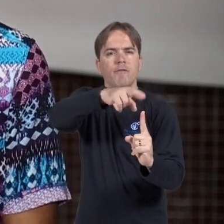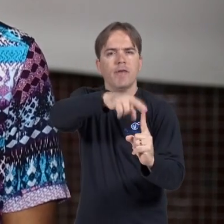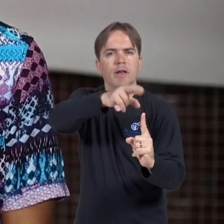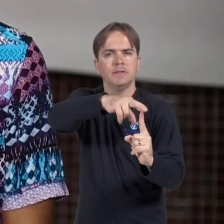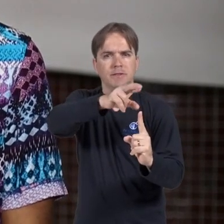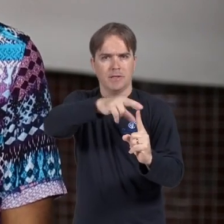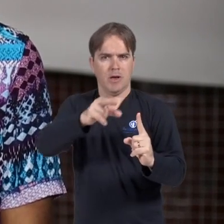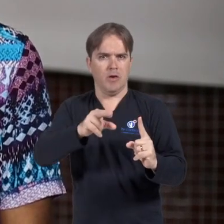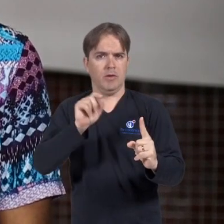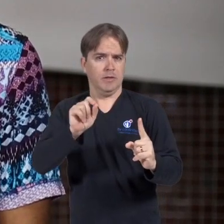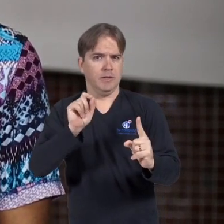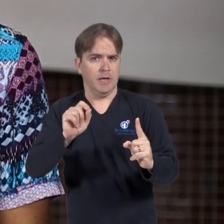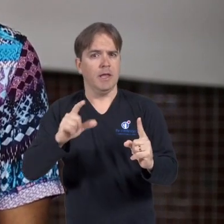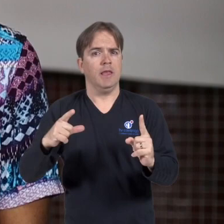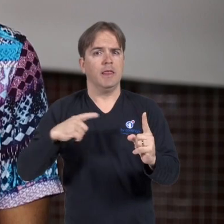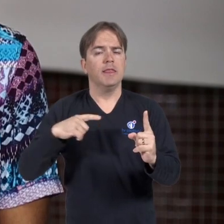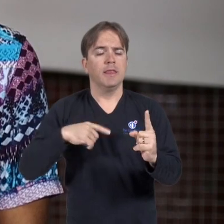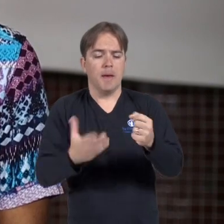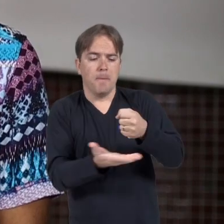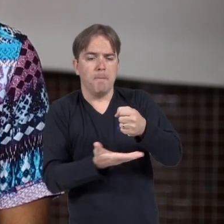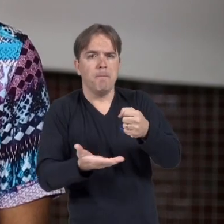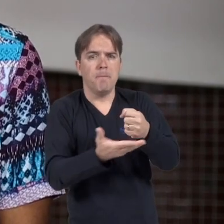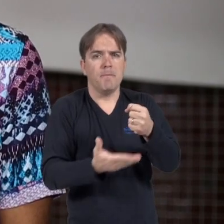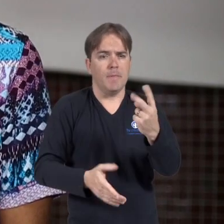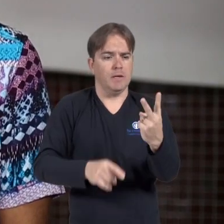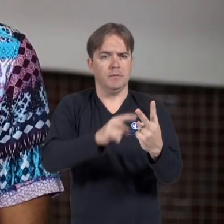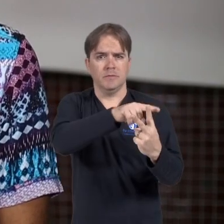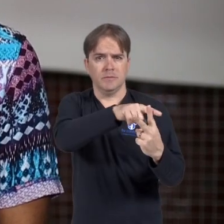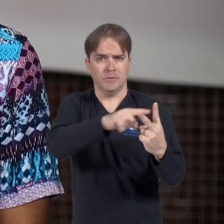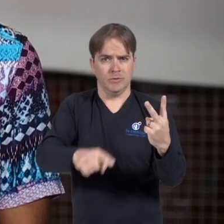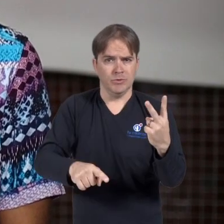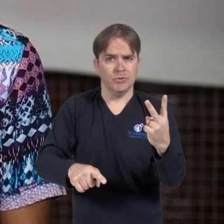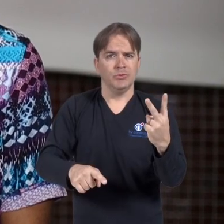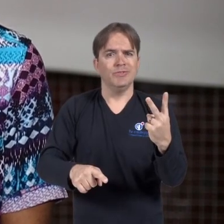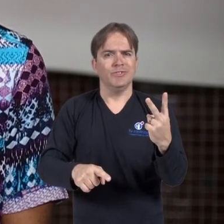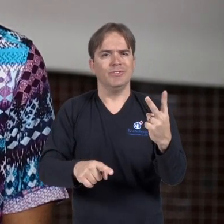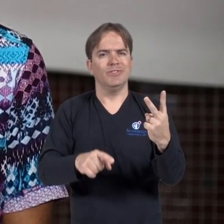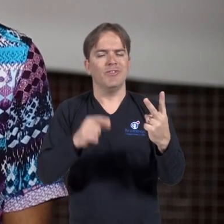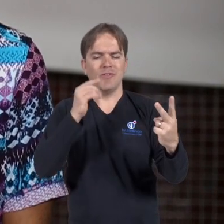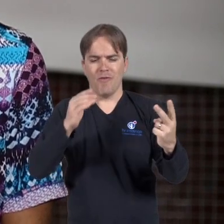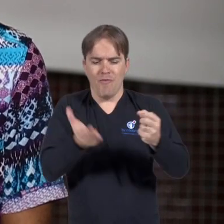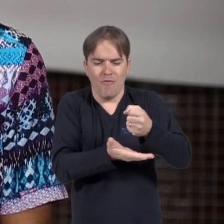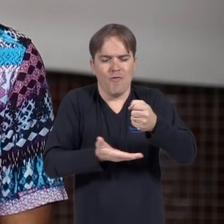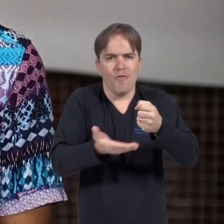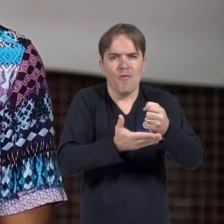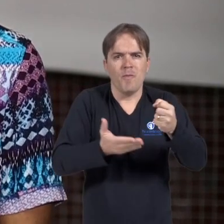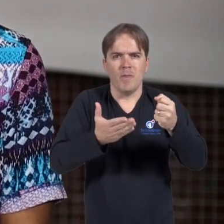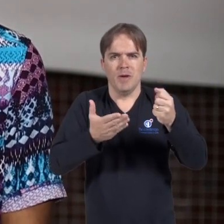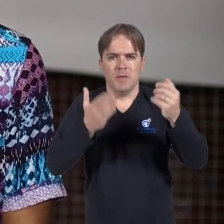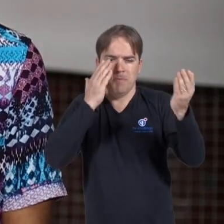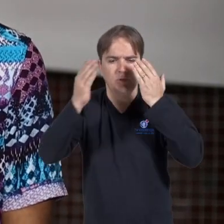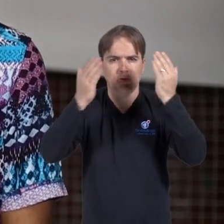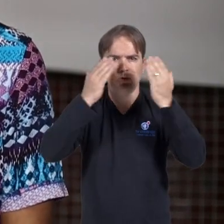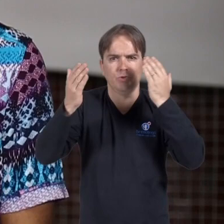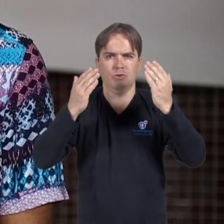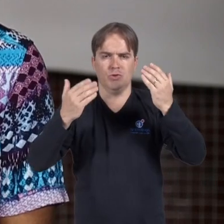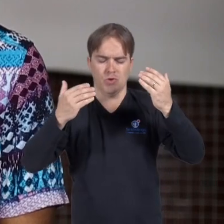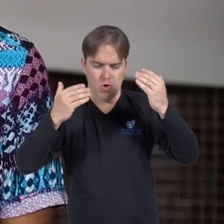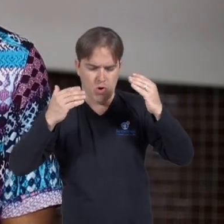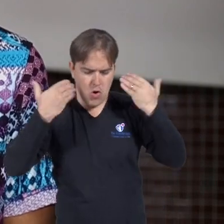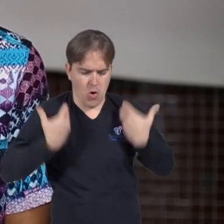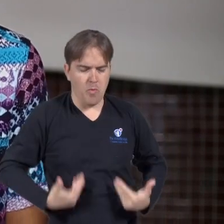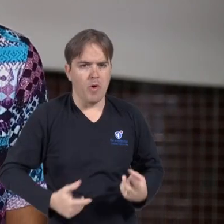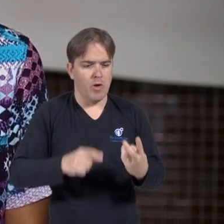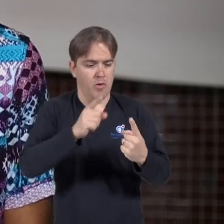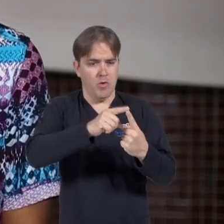livro. Eu tomo como base, né, os fundamentos da psicologia corporal, o pensamento de William Reich